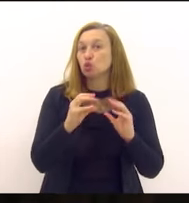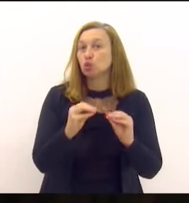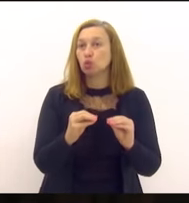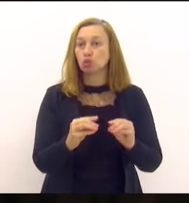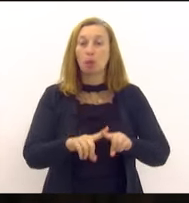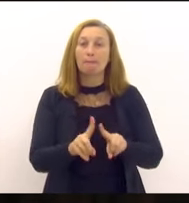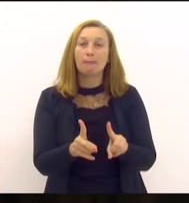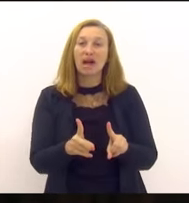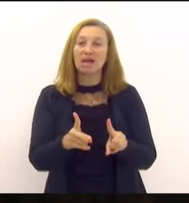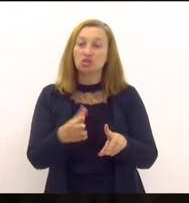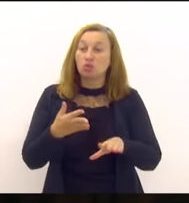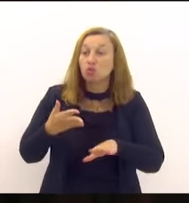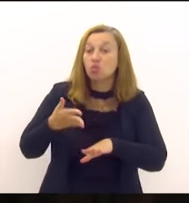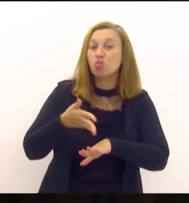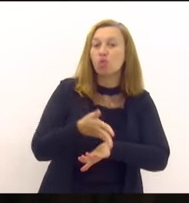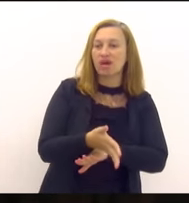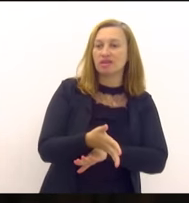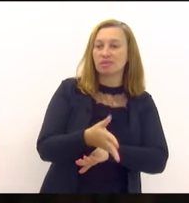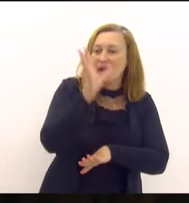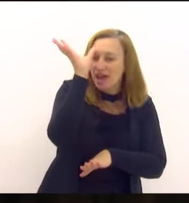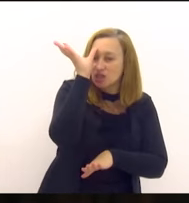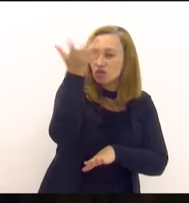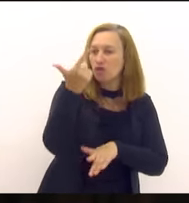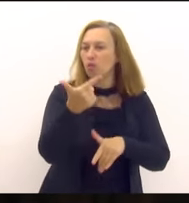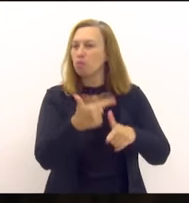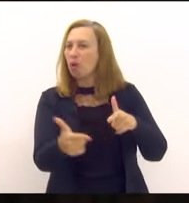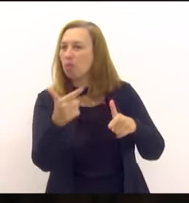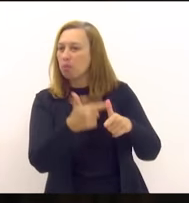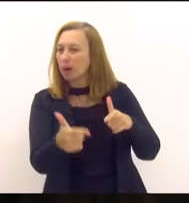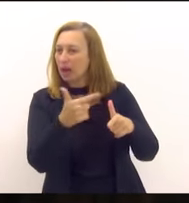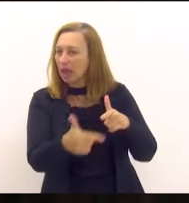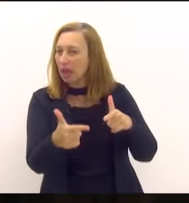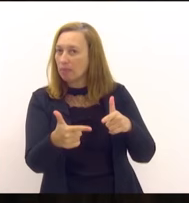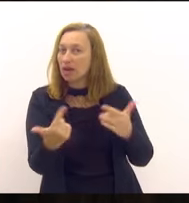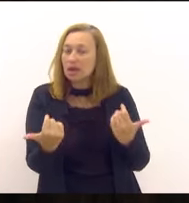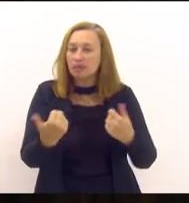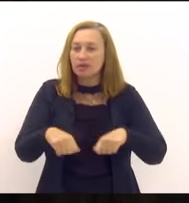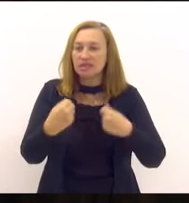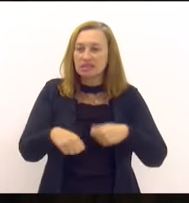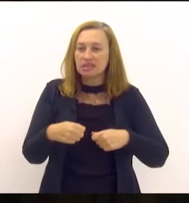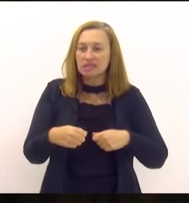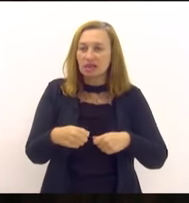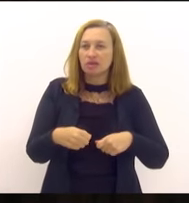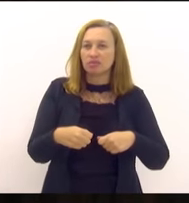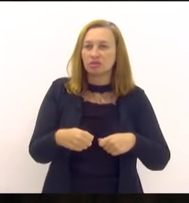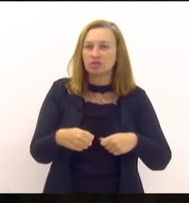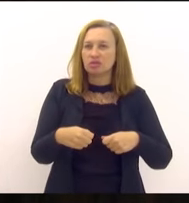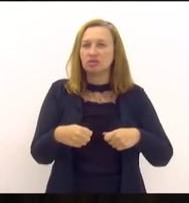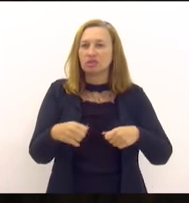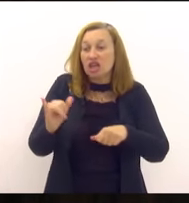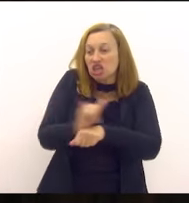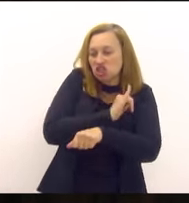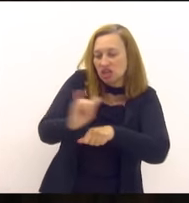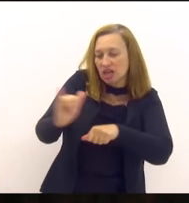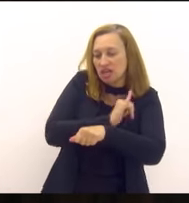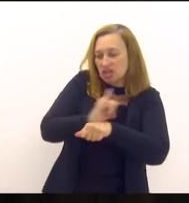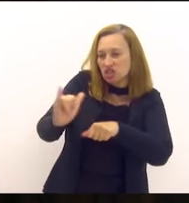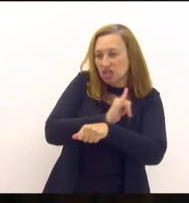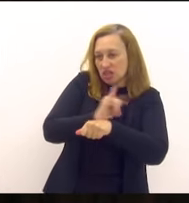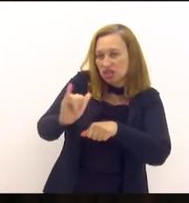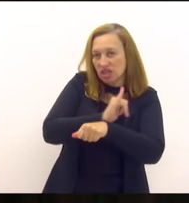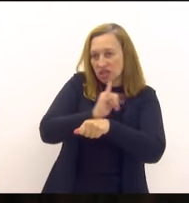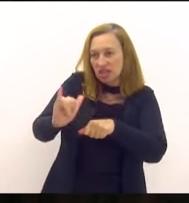Mas quando entra no Maracanã lotado, xingando a gente tem que fazer a substituição, a mãozinha treme. Então, assim, estou chamando a atenção de